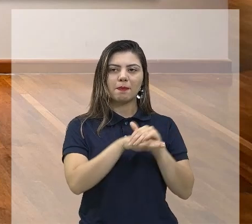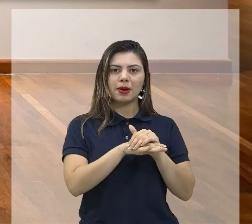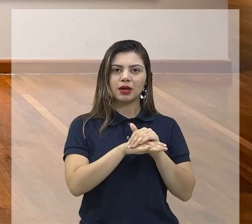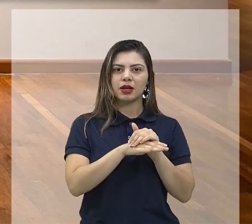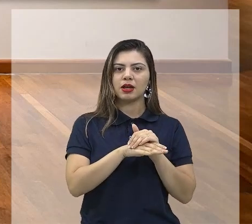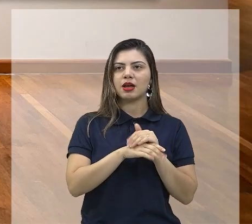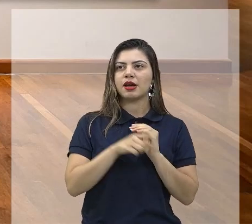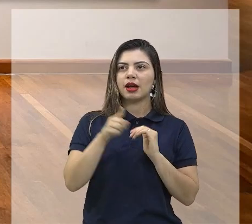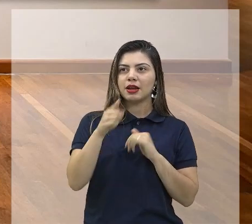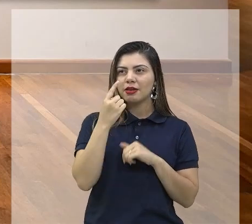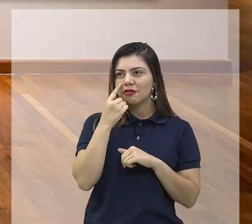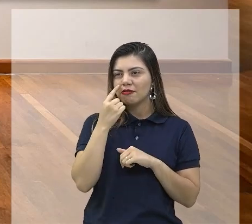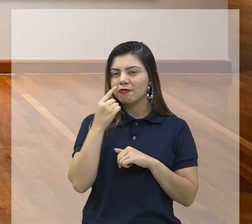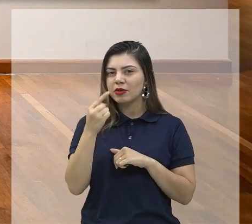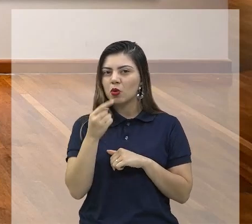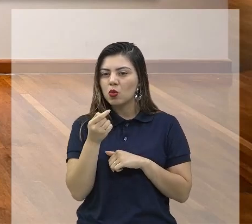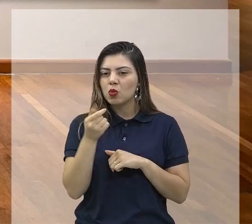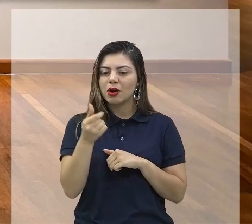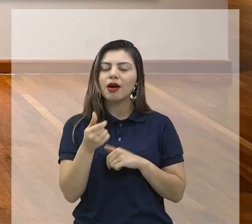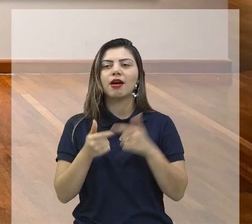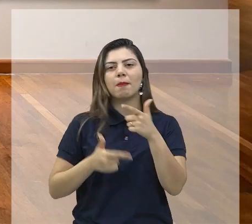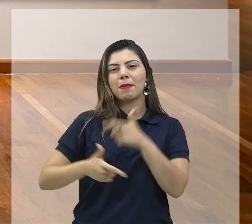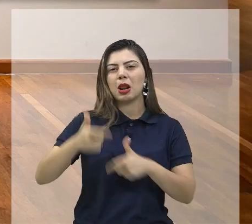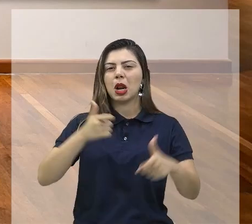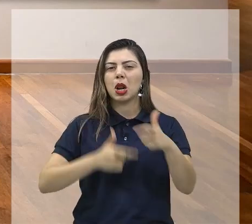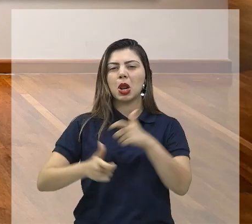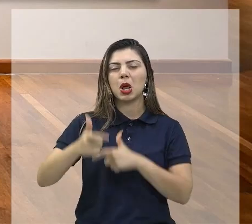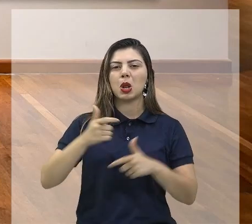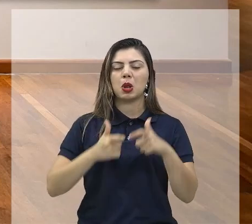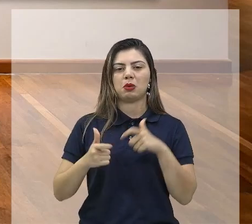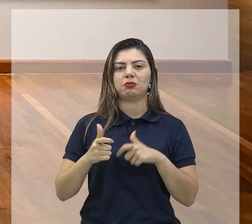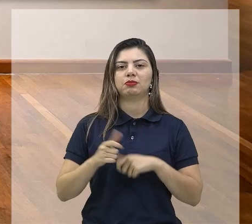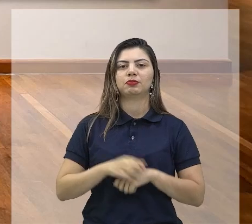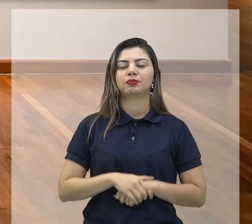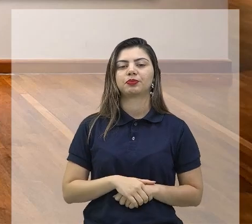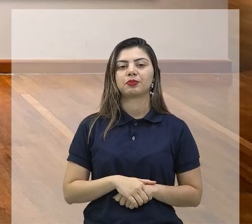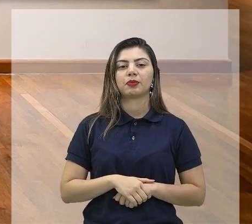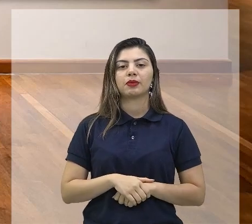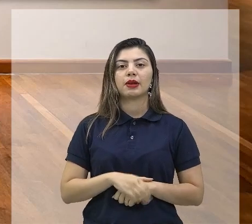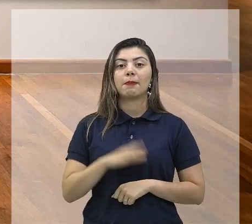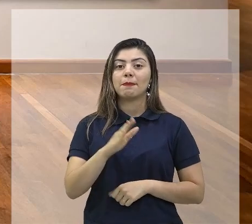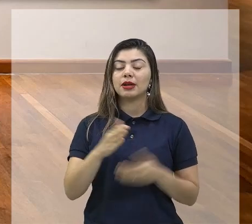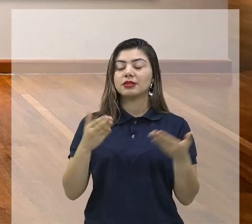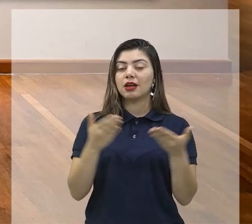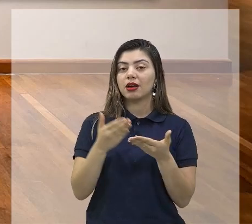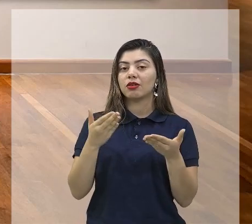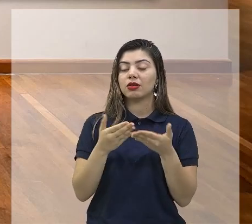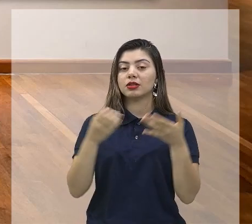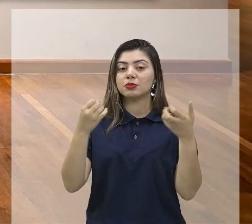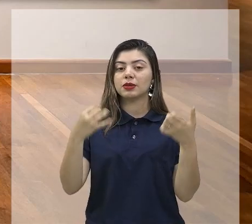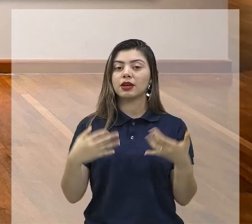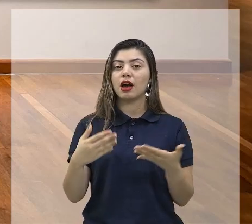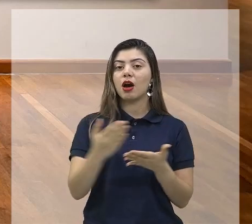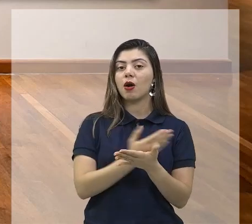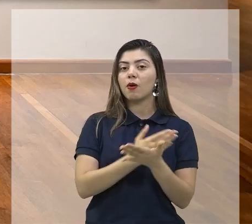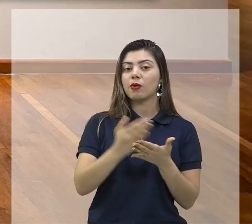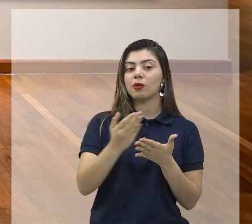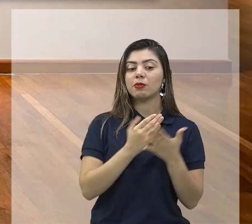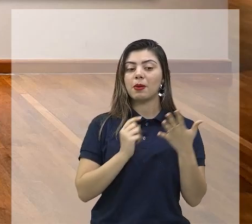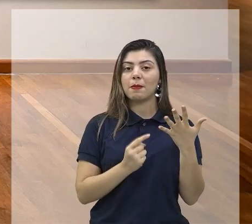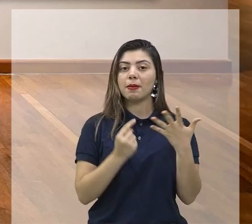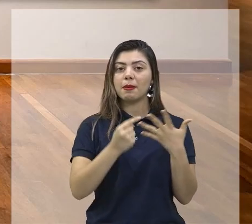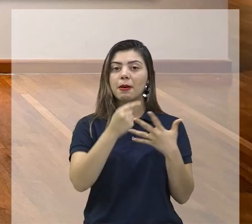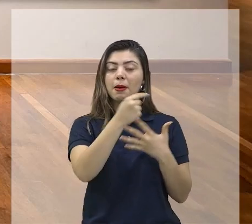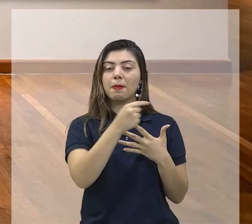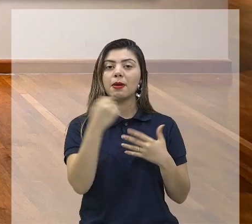então, esta Primeira Grande Guerra Mundial. Mas, antes disso, vamos falar, então, sobre alguns fatores relevantes, então, para a